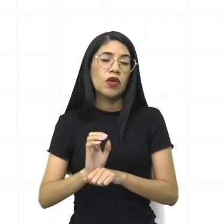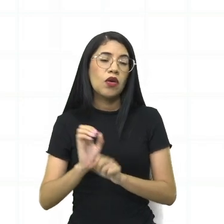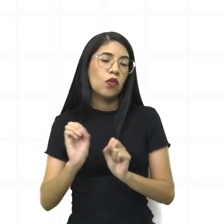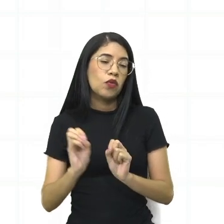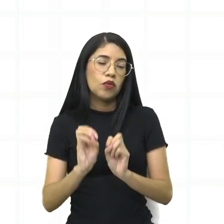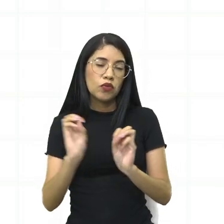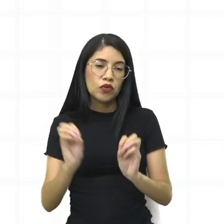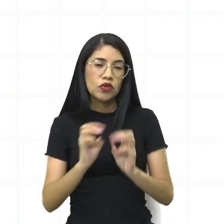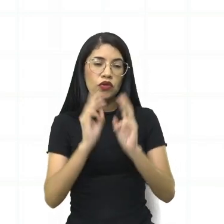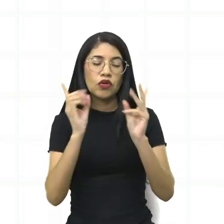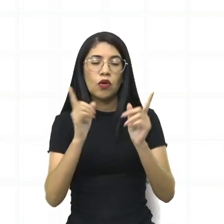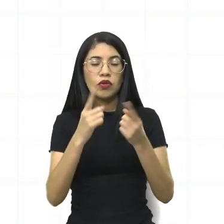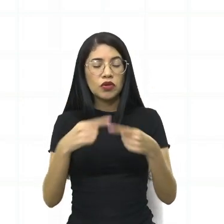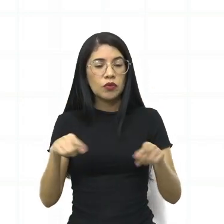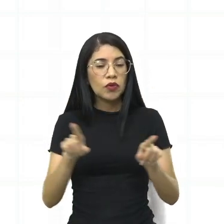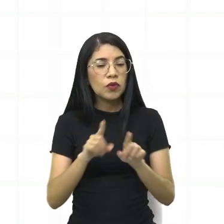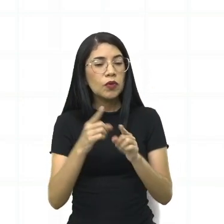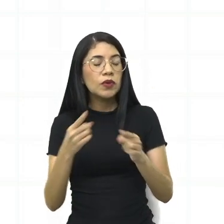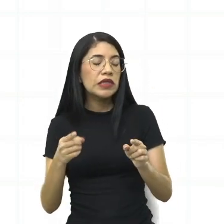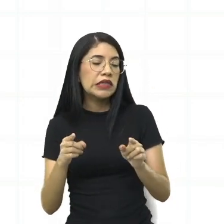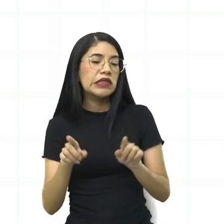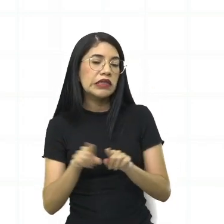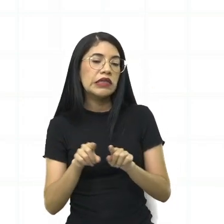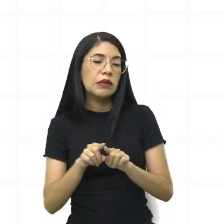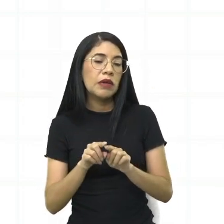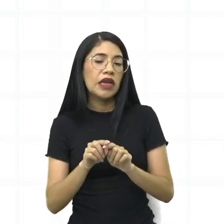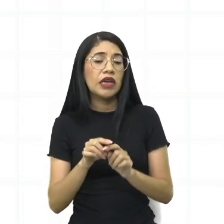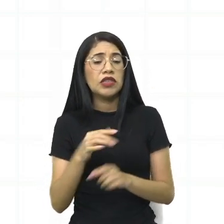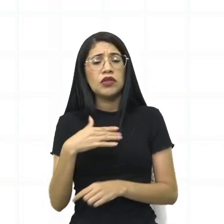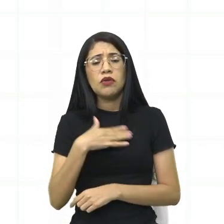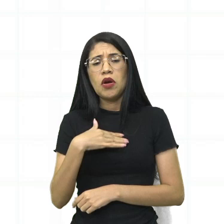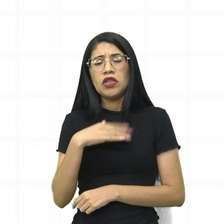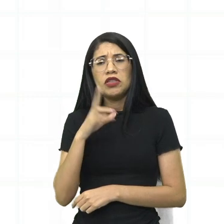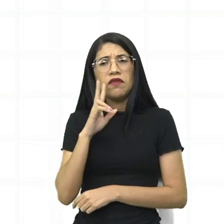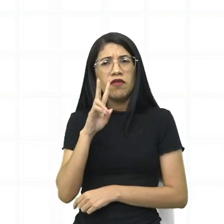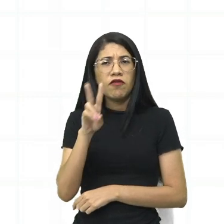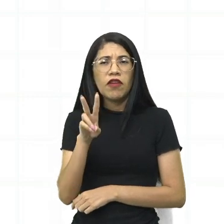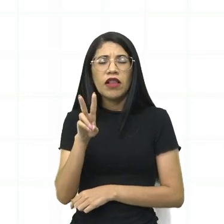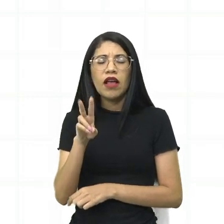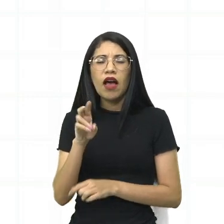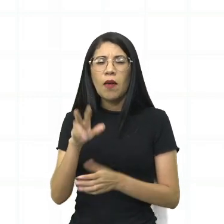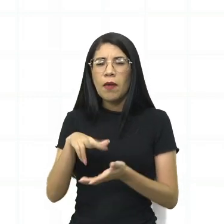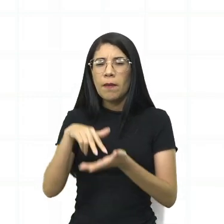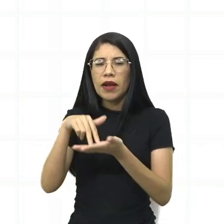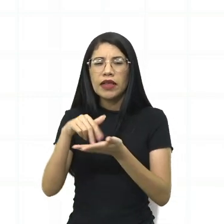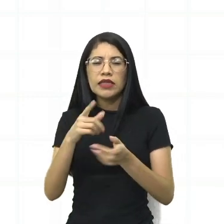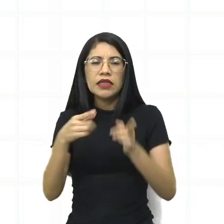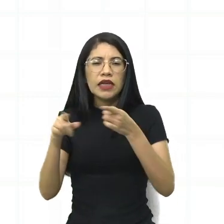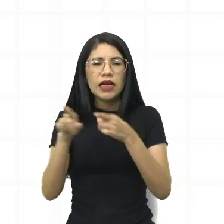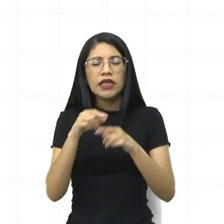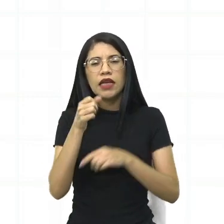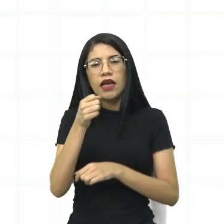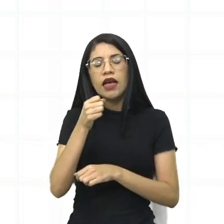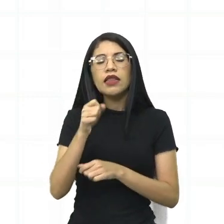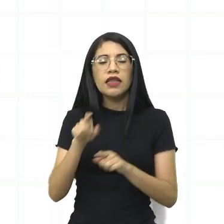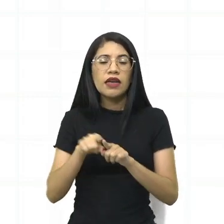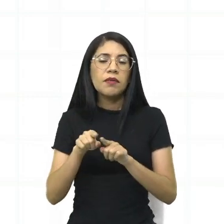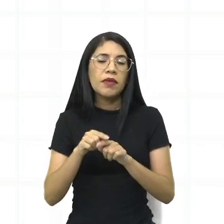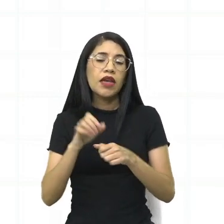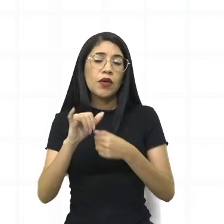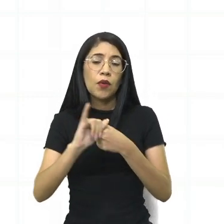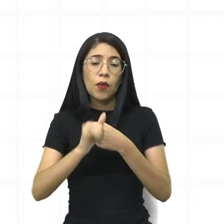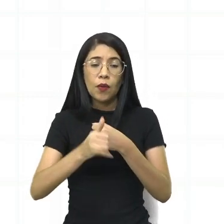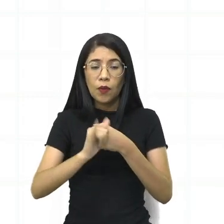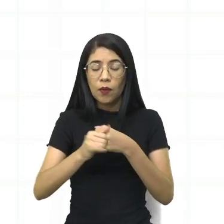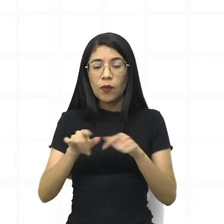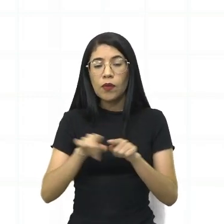show musical, né? A gente gosta muito de falar de uma apresentação, um pequeno conto, né?